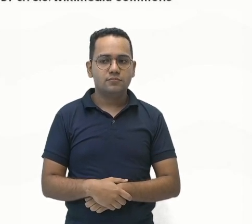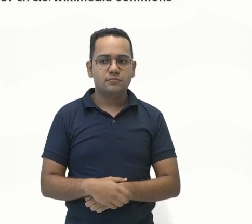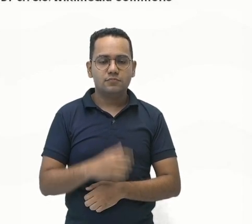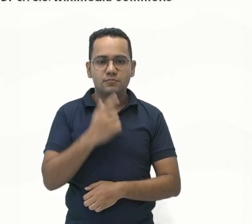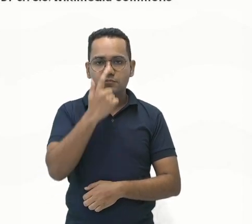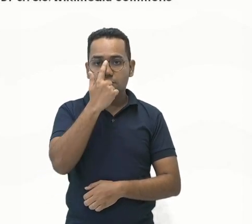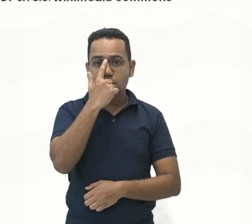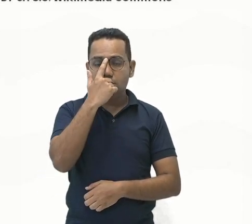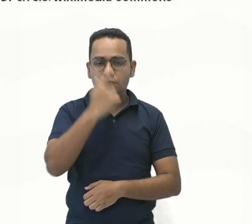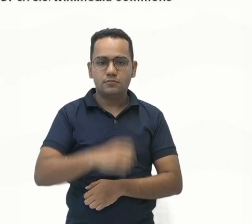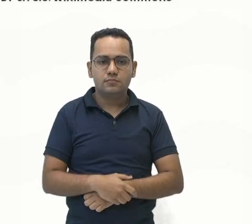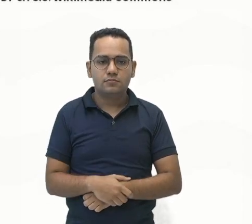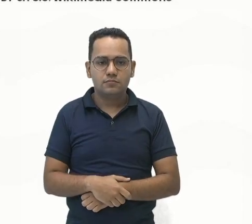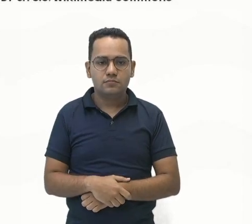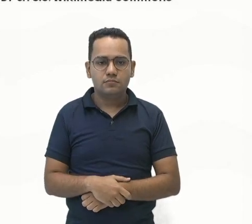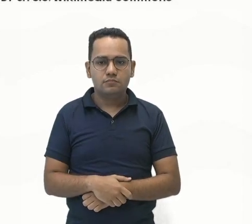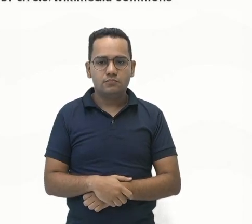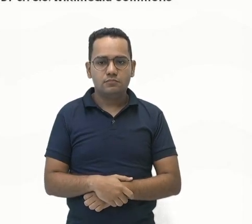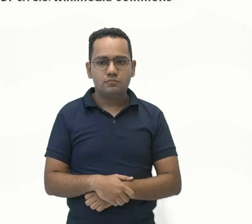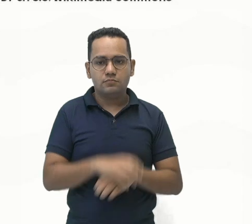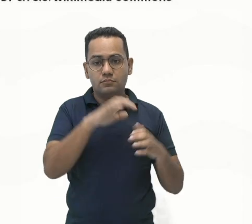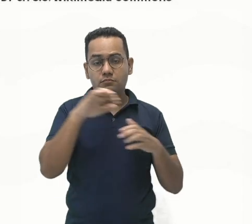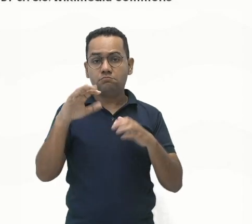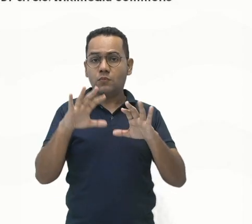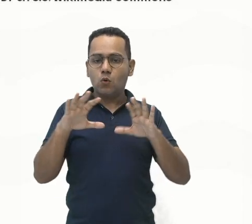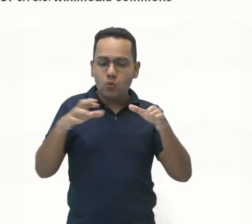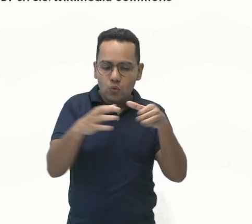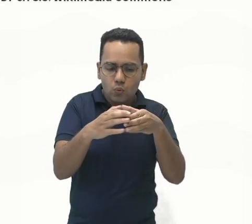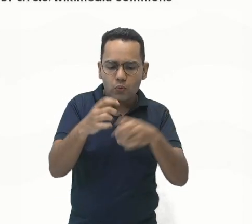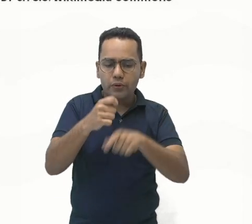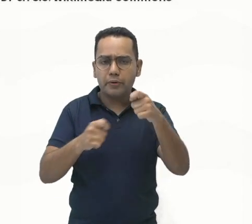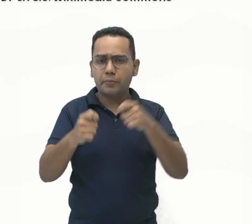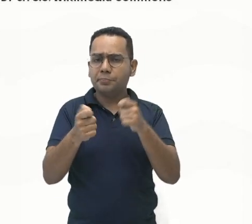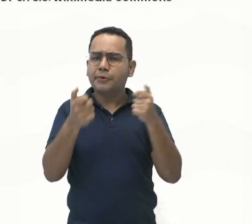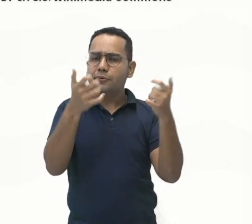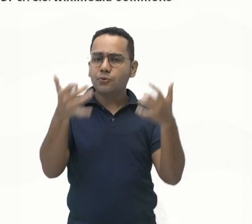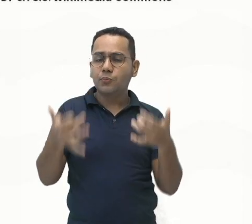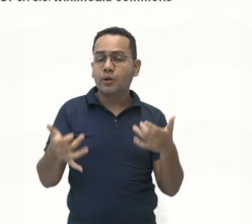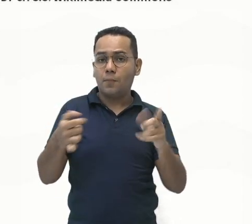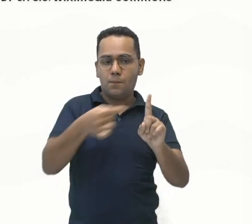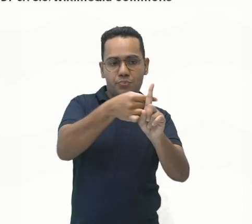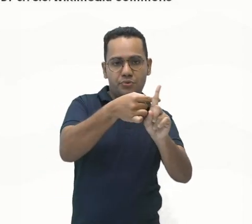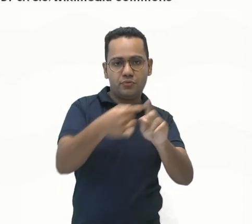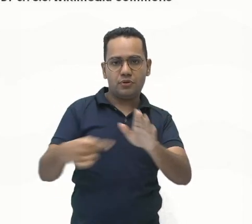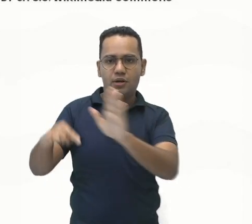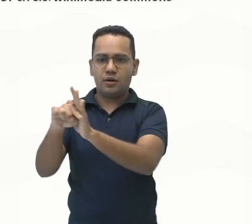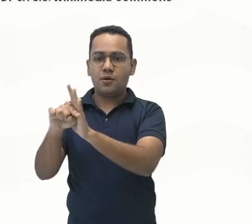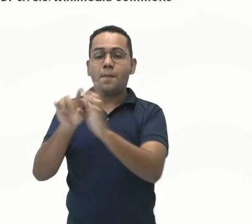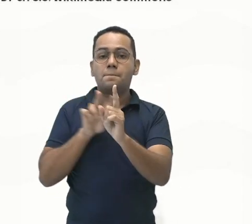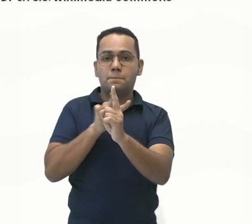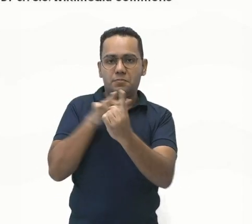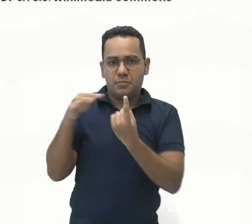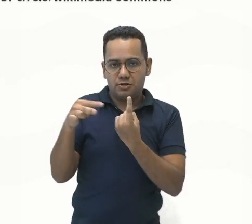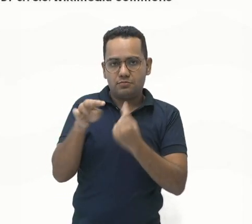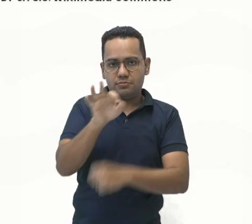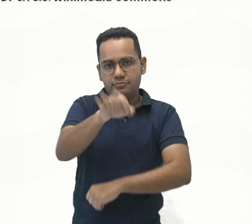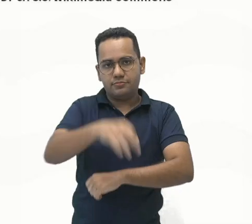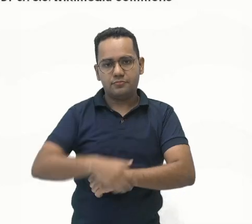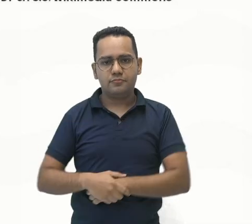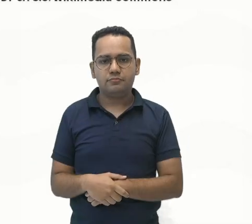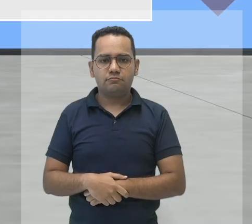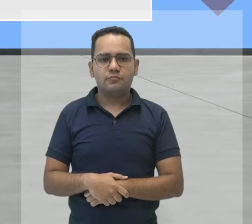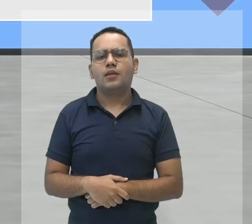dando continuidade, eu gostaria de falar um pouco sobre as vantagens e as desvantagens dos